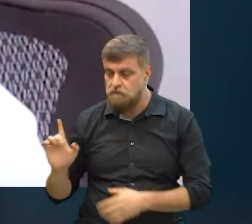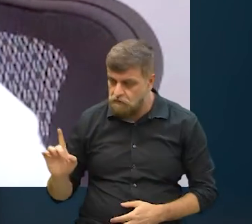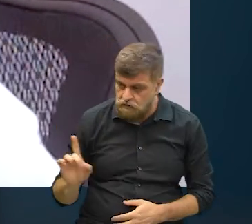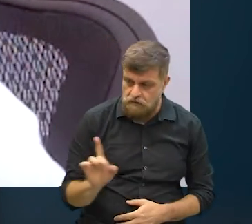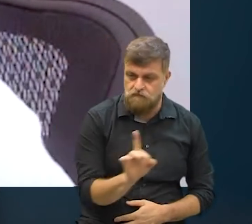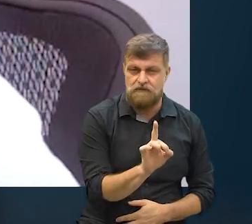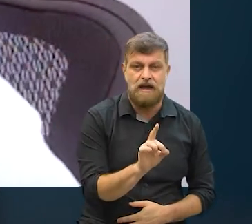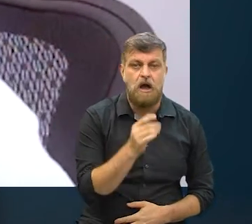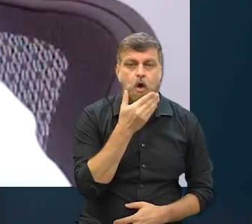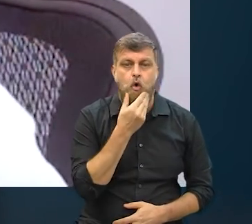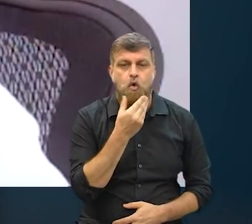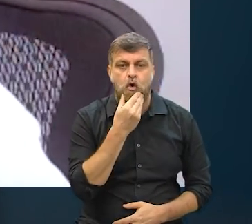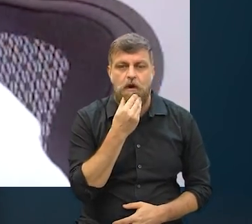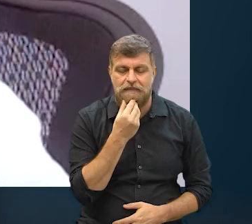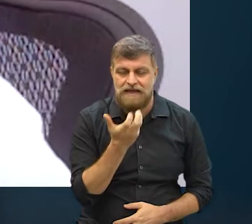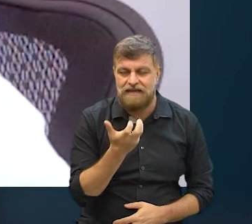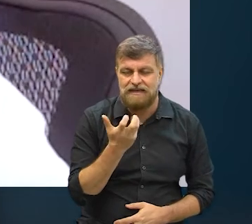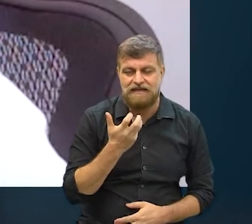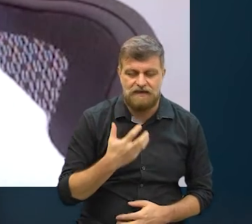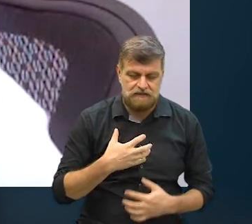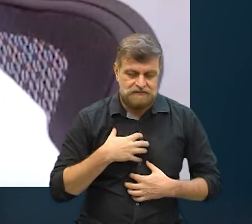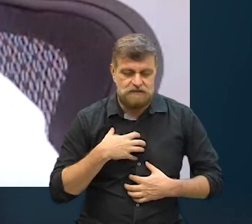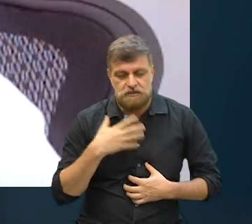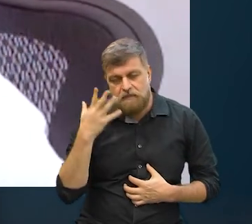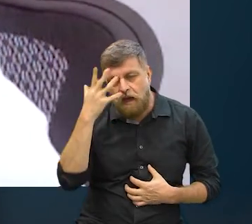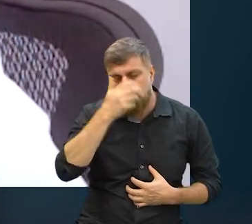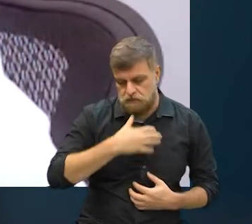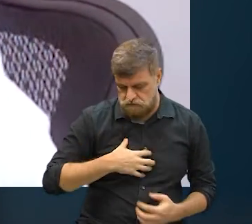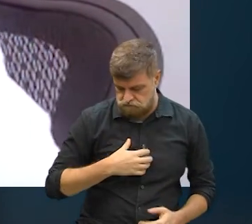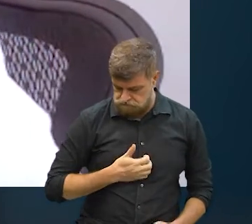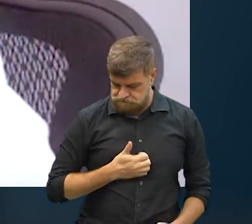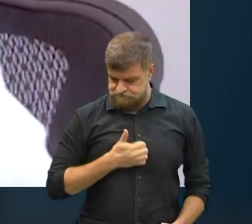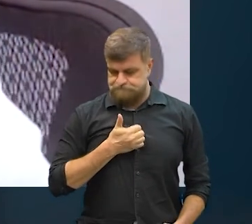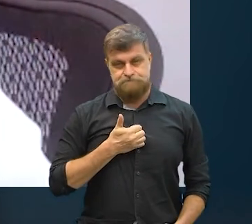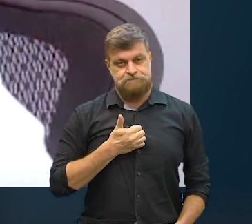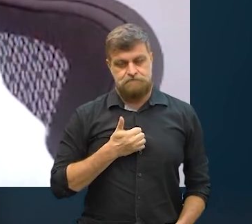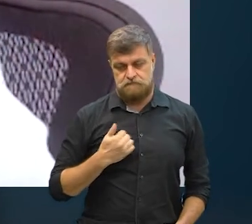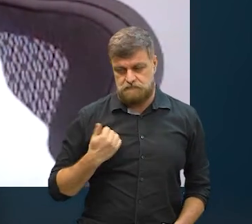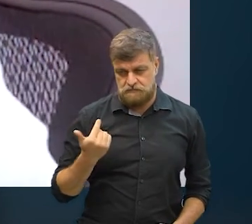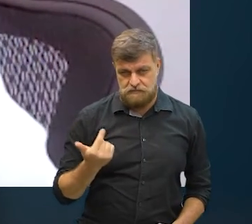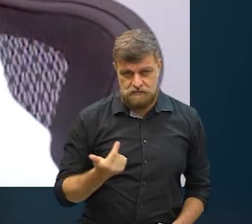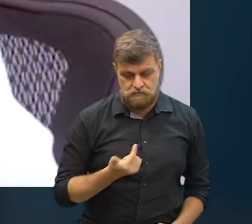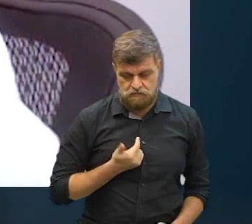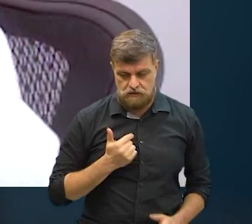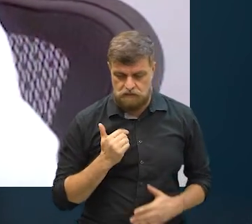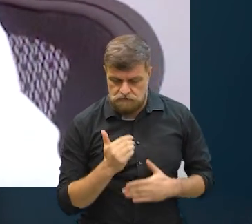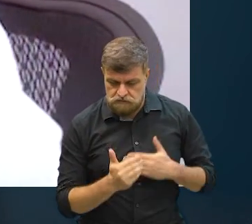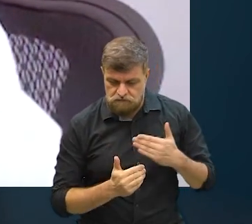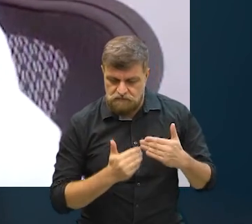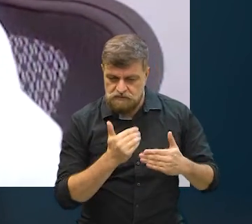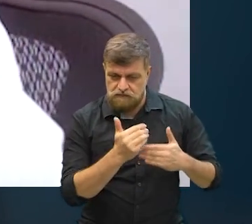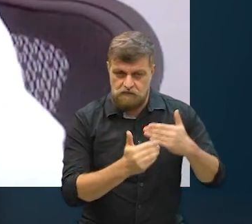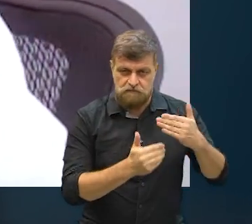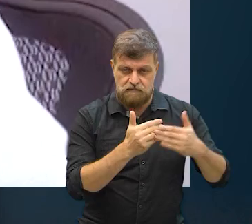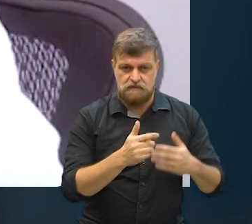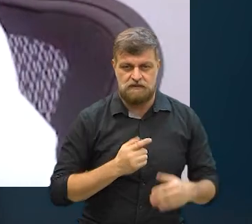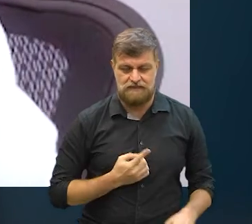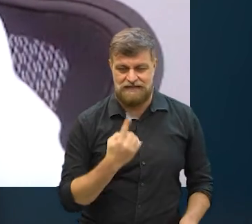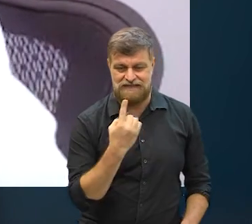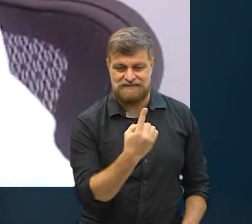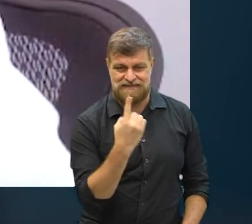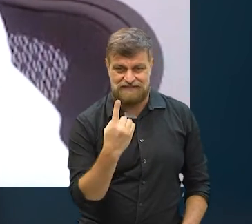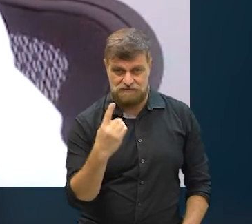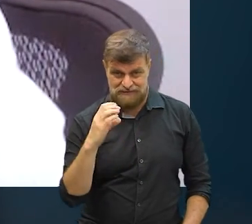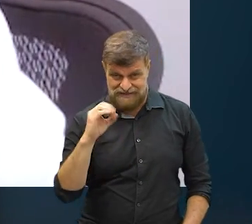clientes mesmo, mas homens que querem se cuidar, ficar mais bonitos. E A gente está desenvolvendo, nós temos mais